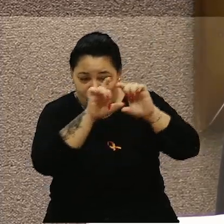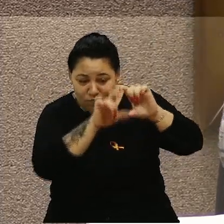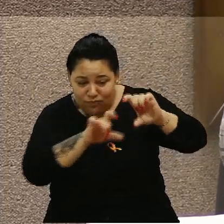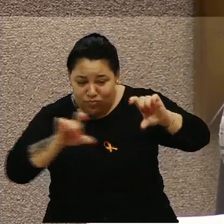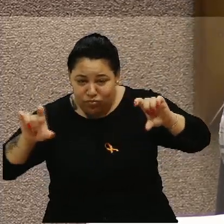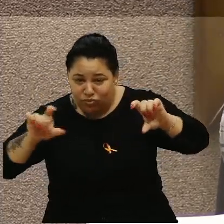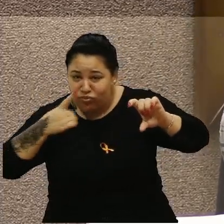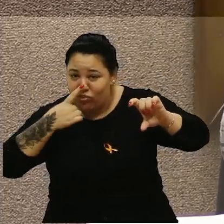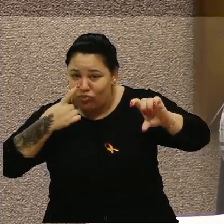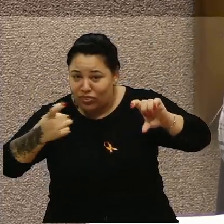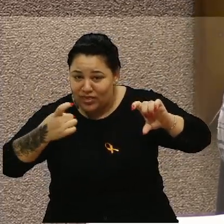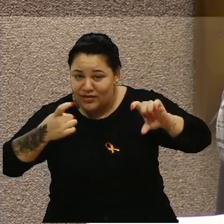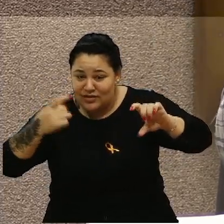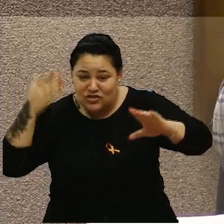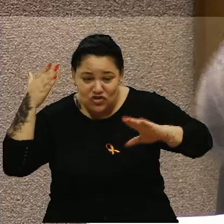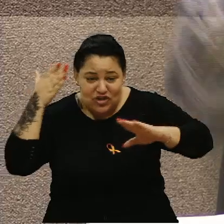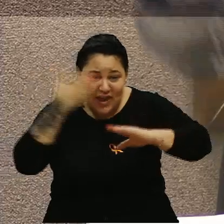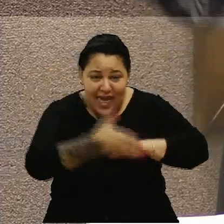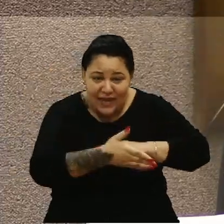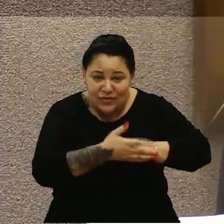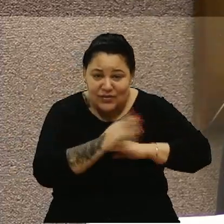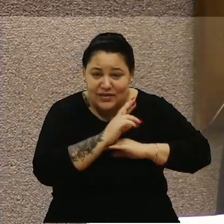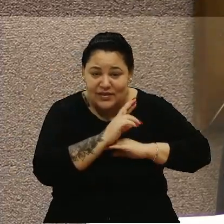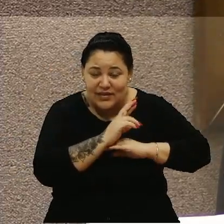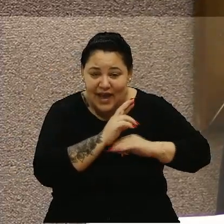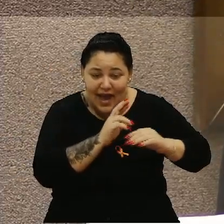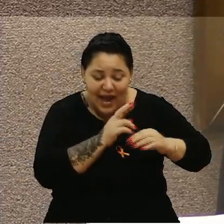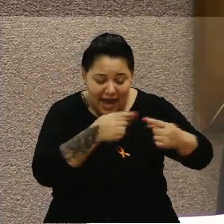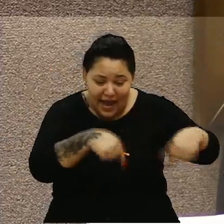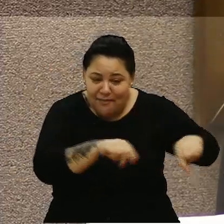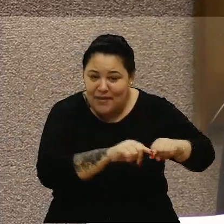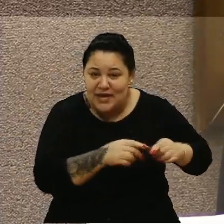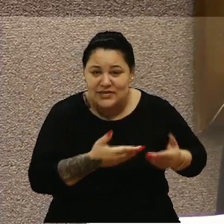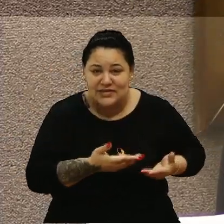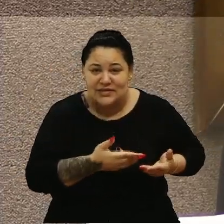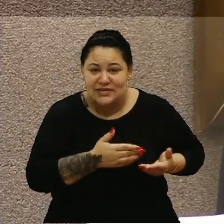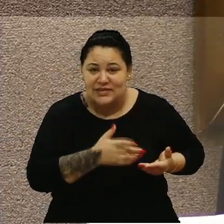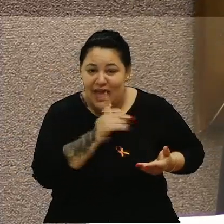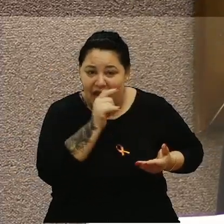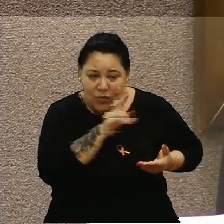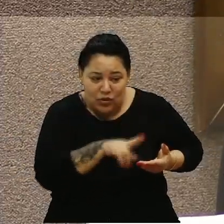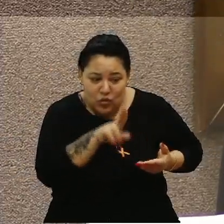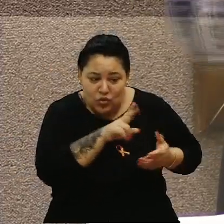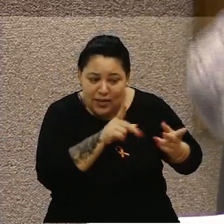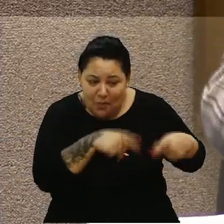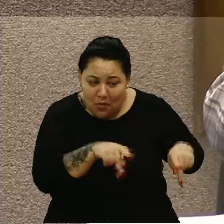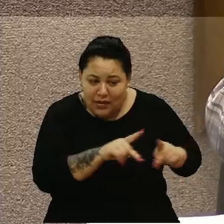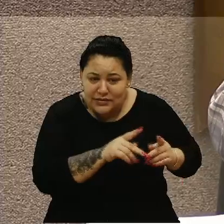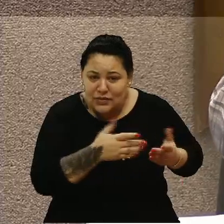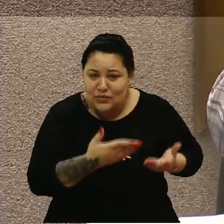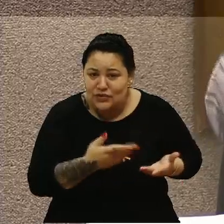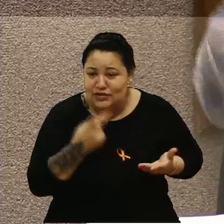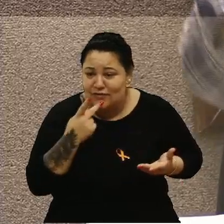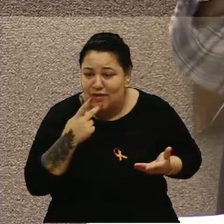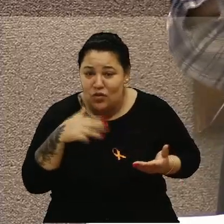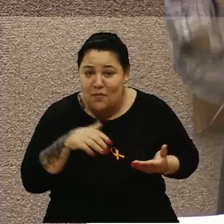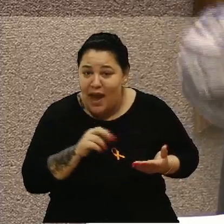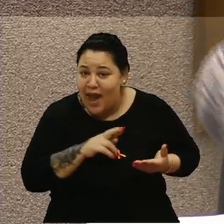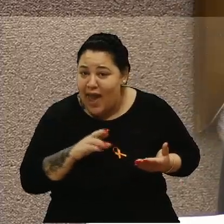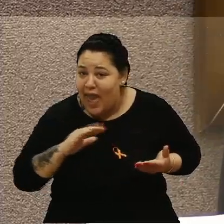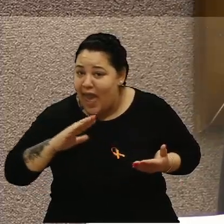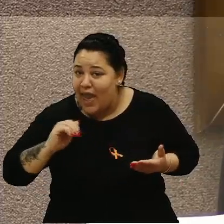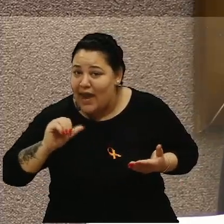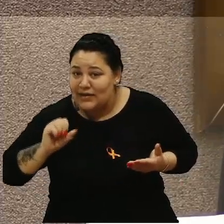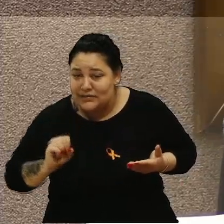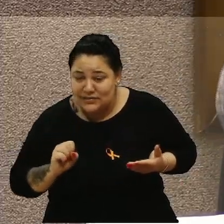do Marrecas. Nós estivemos falando aqui do Dalbó, né? Sim. Da Maestra, né? Que tem uma ocupação desordenada que